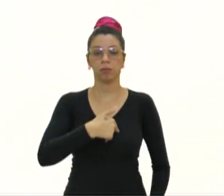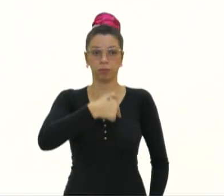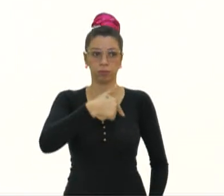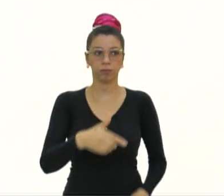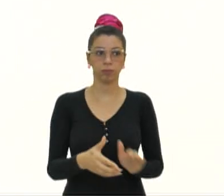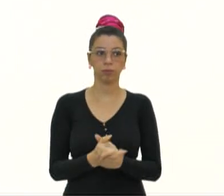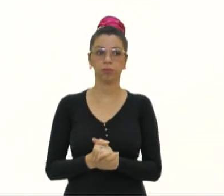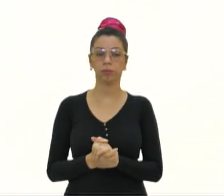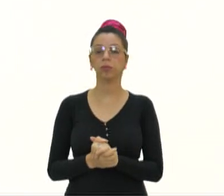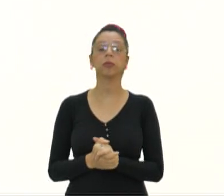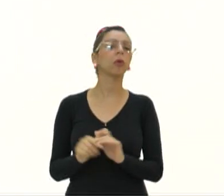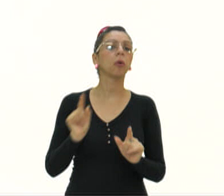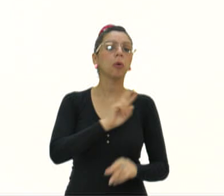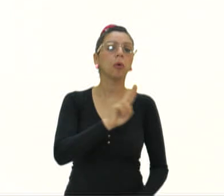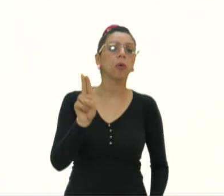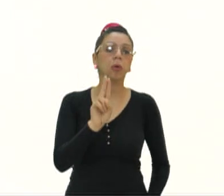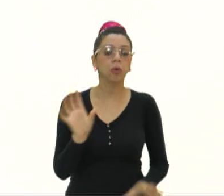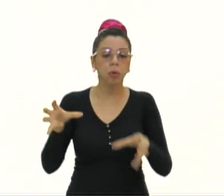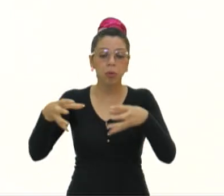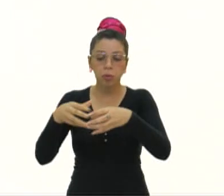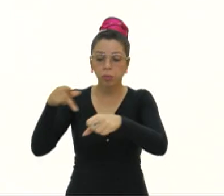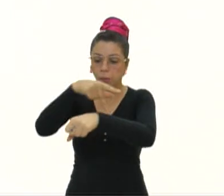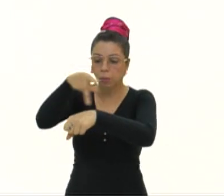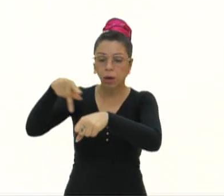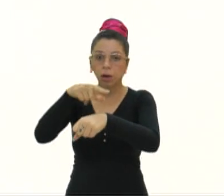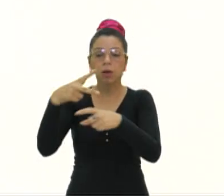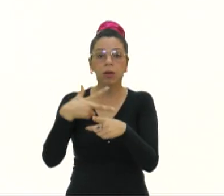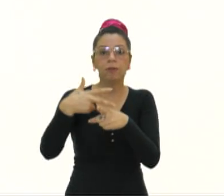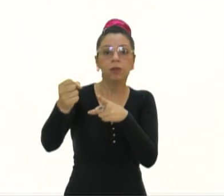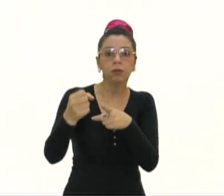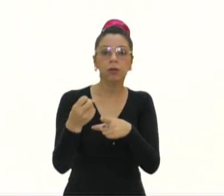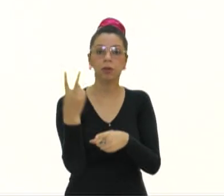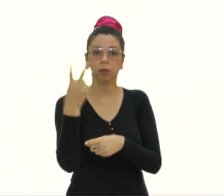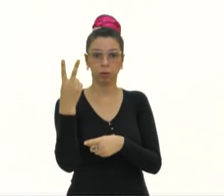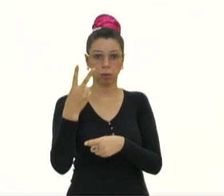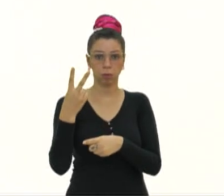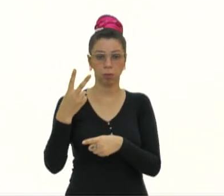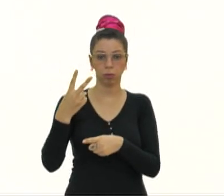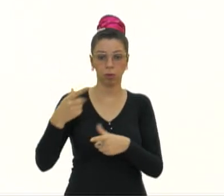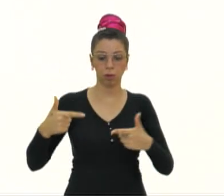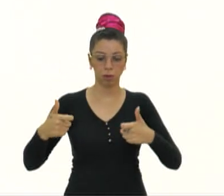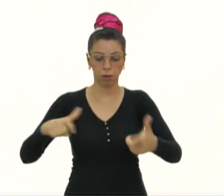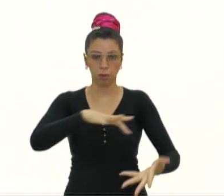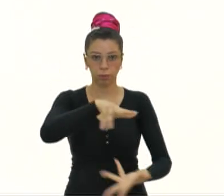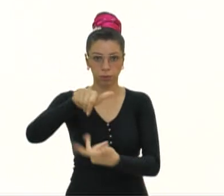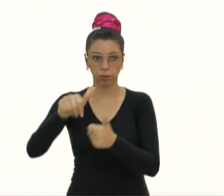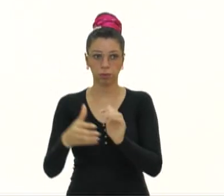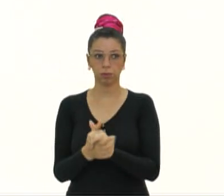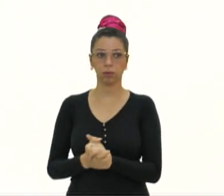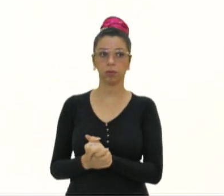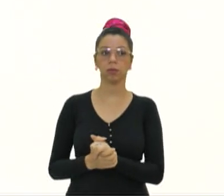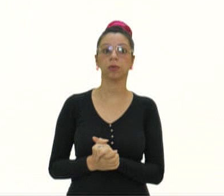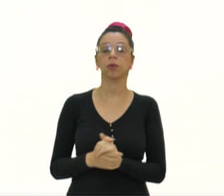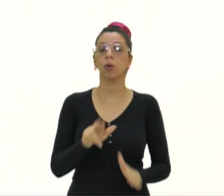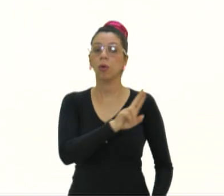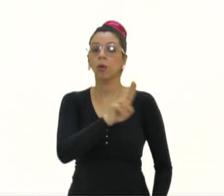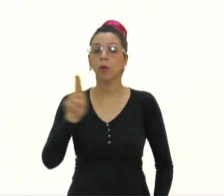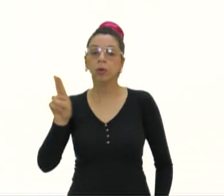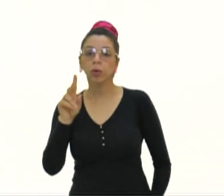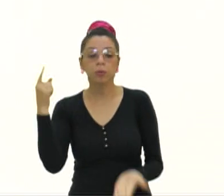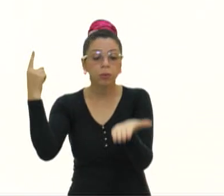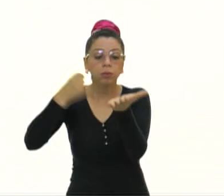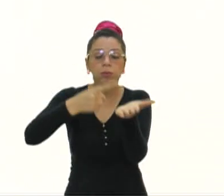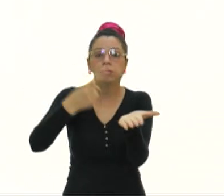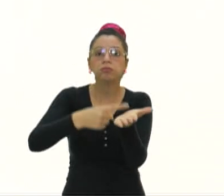Brasil lutou, como nós chamamos esse grupo de países que venceram a Segunda Guerra. E por último, o nome do ditador soviético, cujo pacto com Hitler